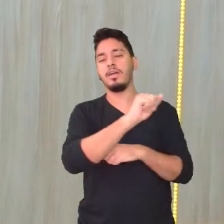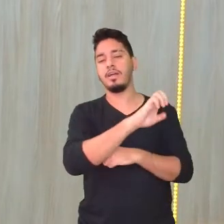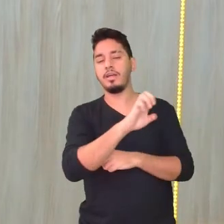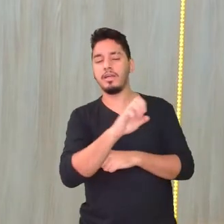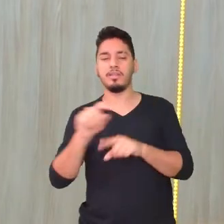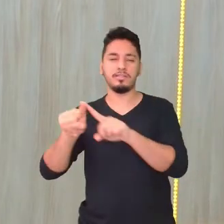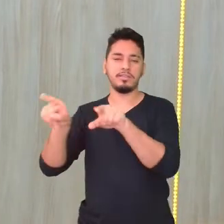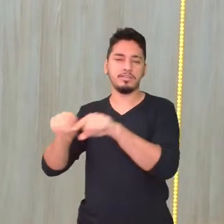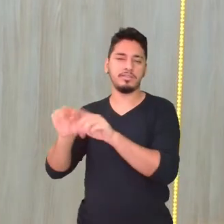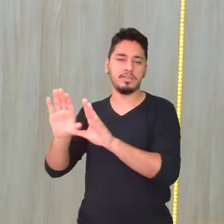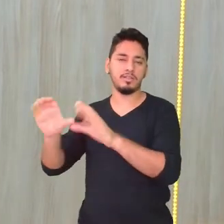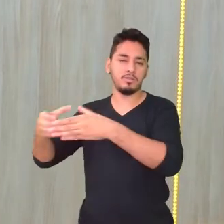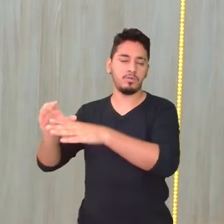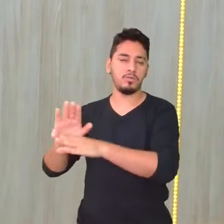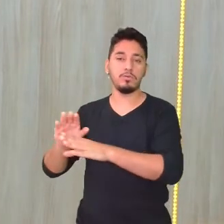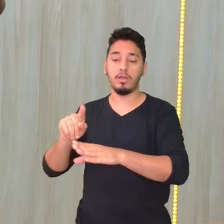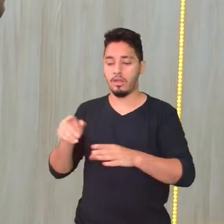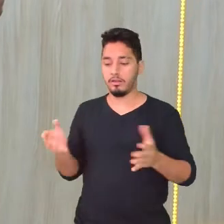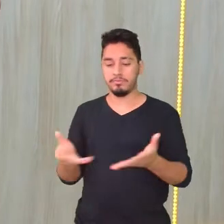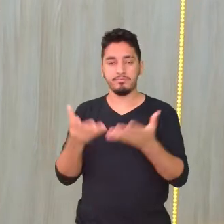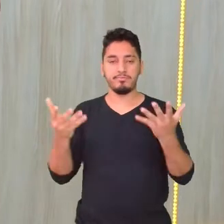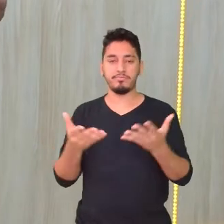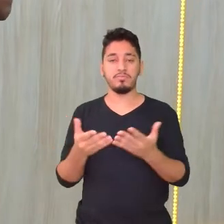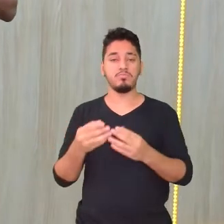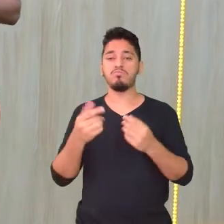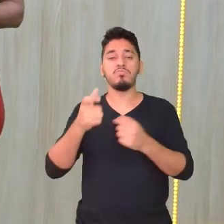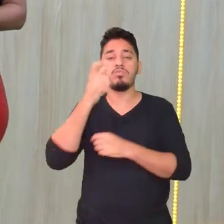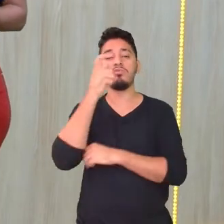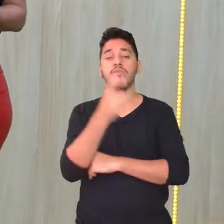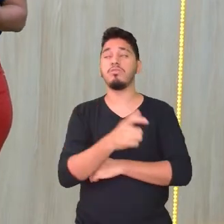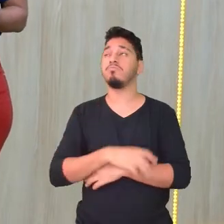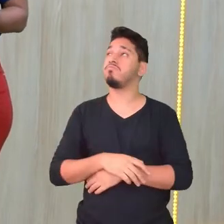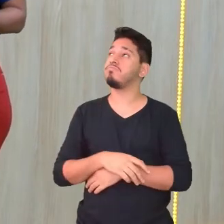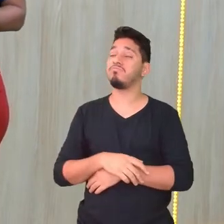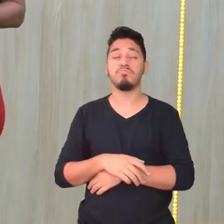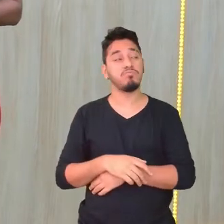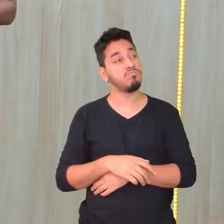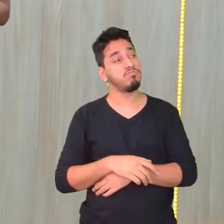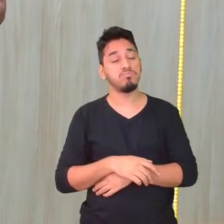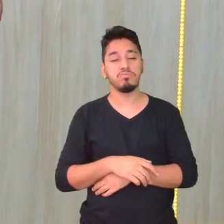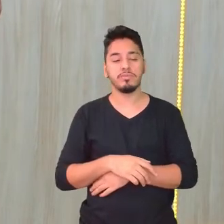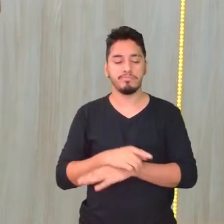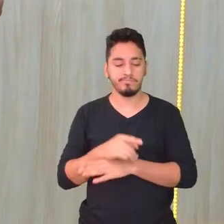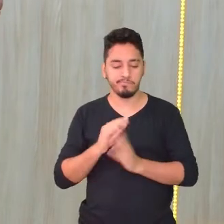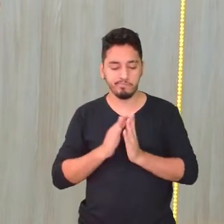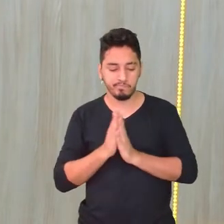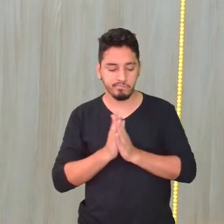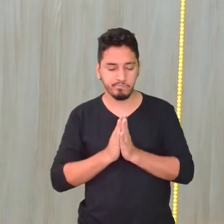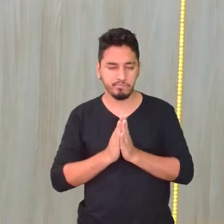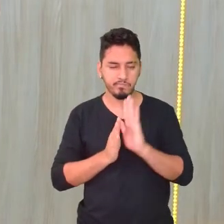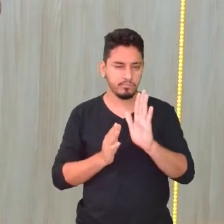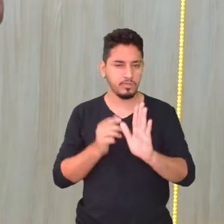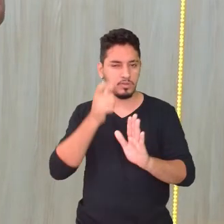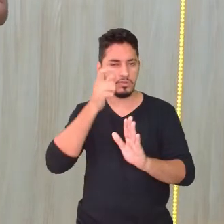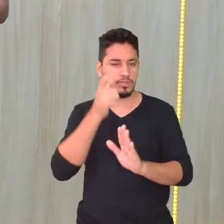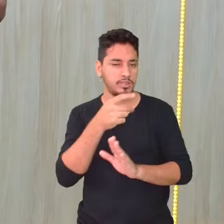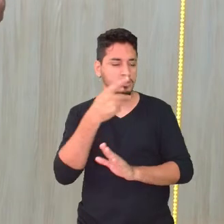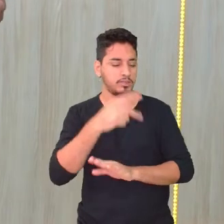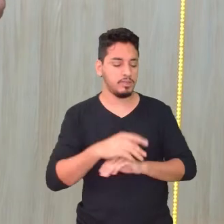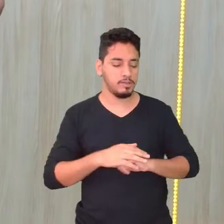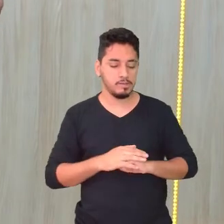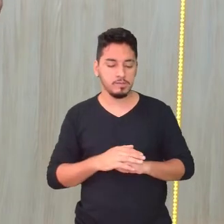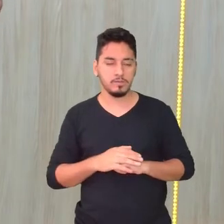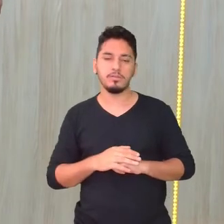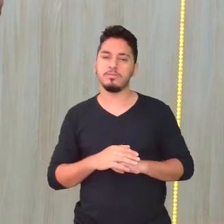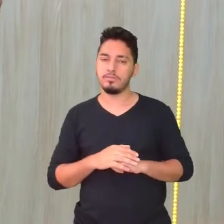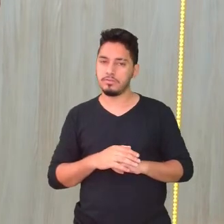é mantê-lo engajado. Então, esses aspectos para a internalização, a partir de verdade dos interesses, eles fazem toda